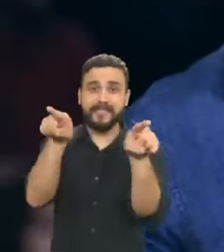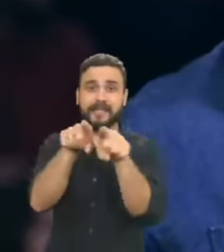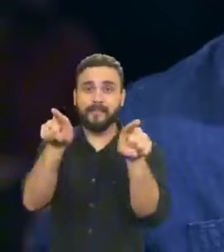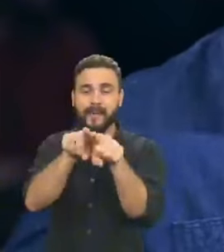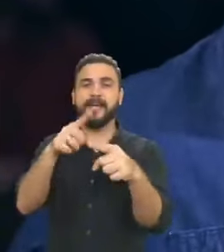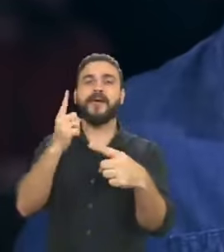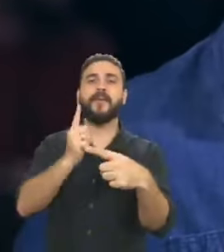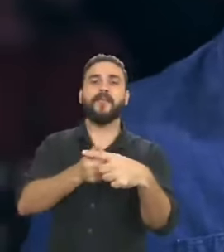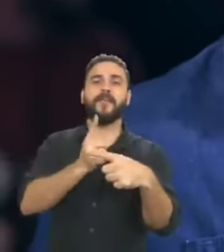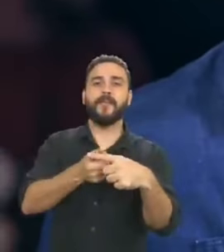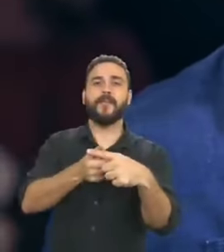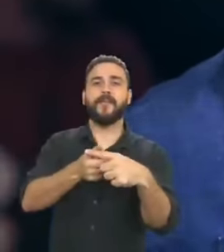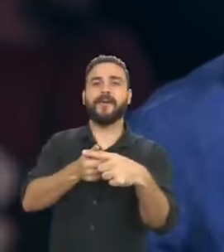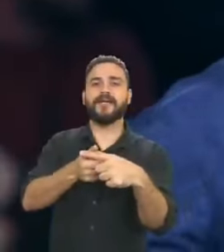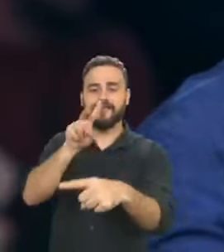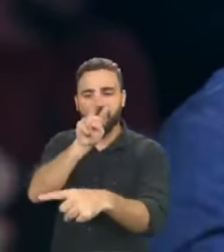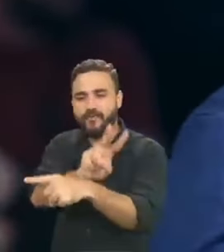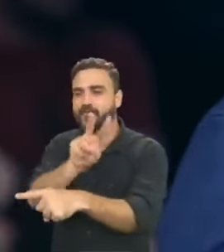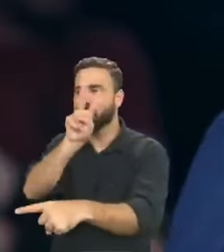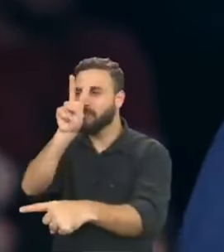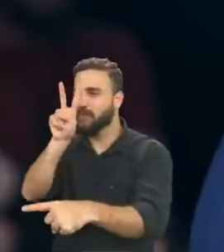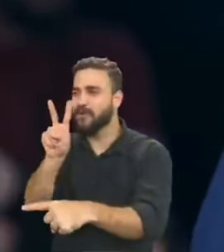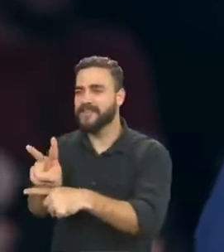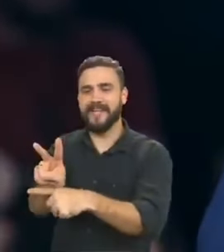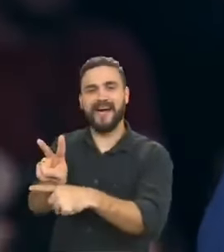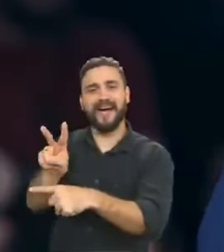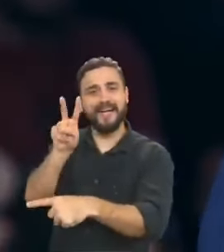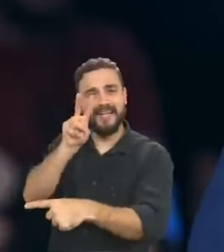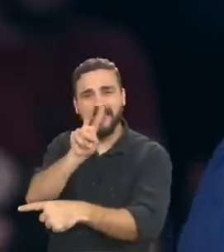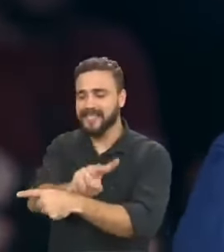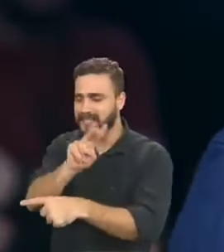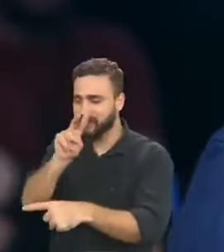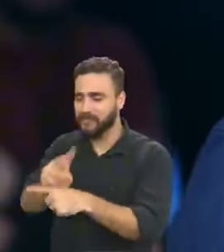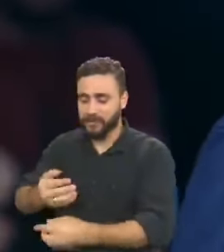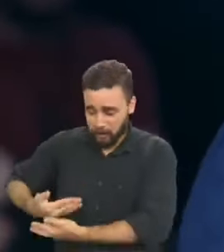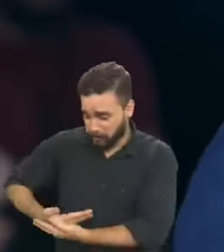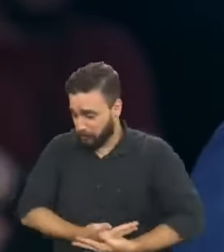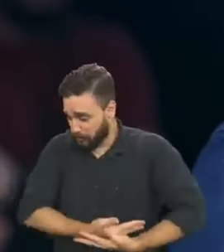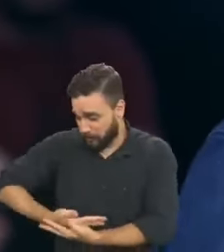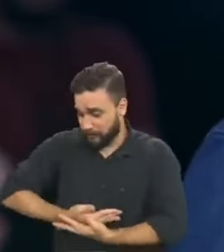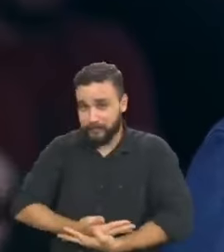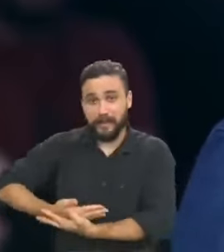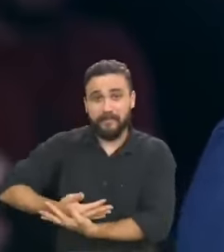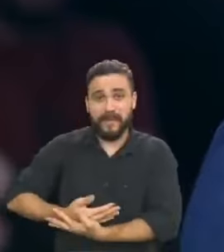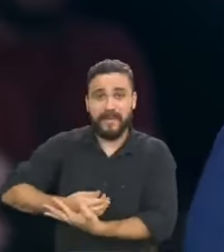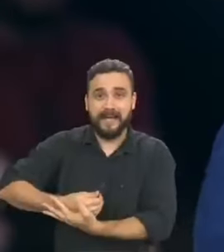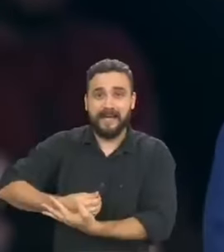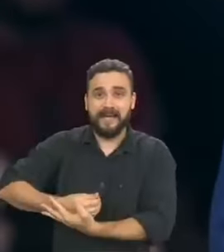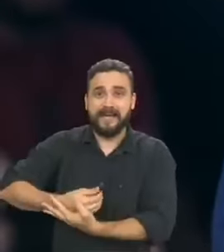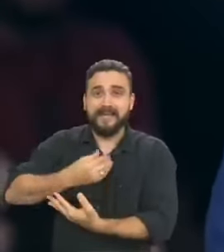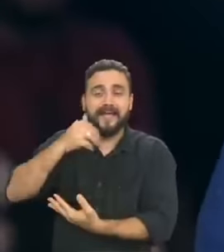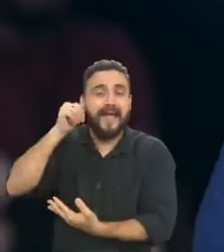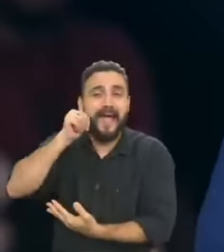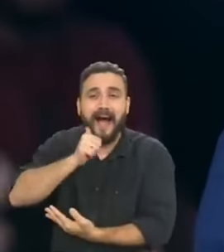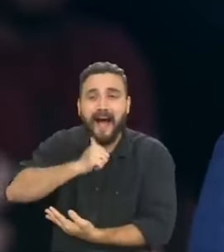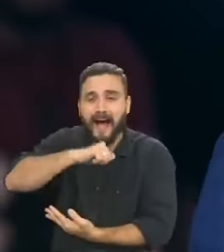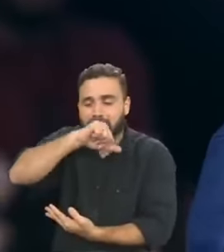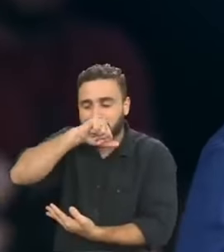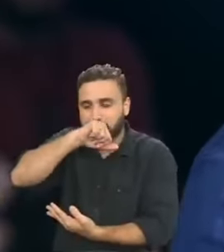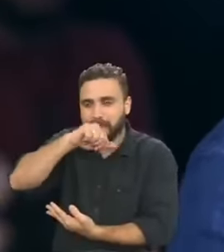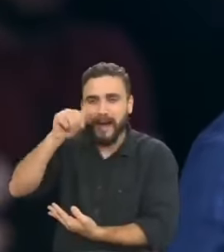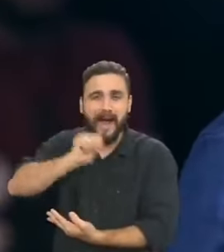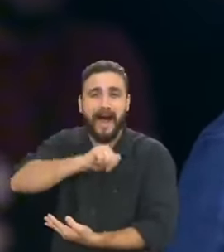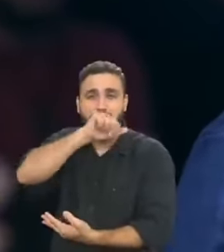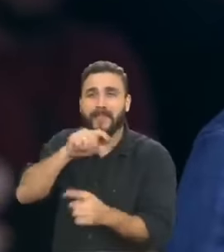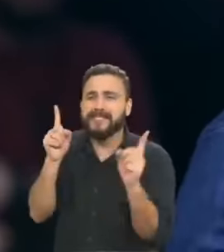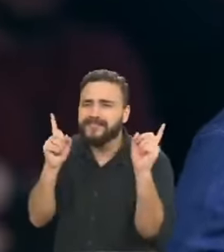para onde a mãe vai, o filho vai. Quando a mãe dorme, o filho dorme. Quando a mãe cama, o filho come. Nasceu, a mãe só dorme depois do filho dormir, só come